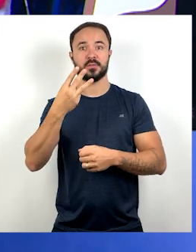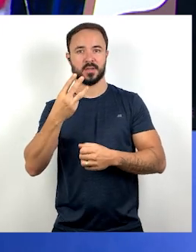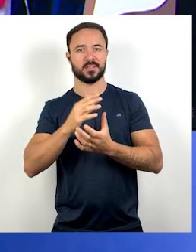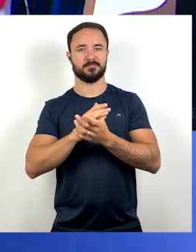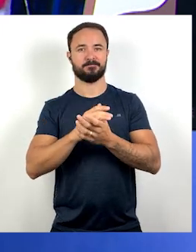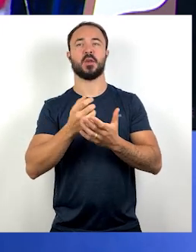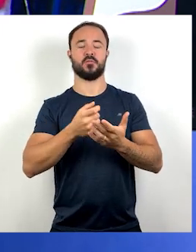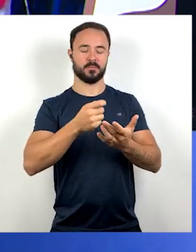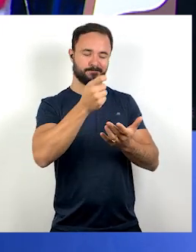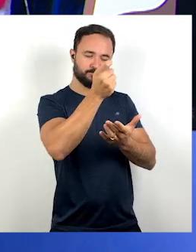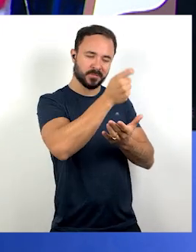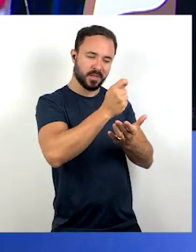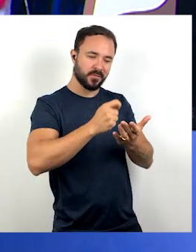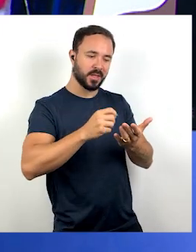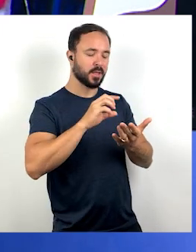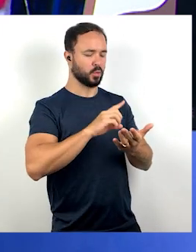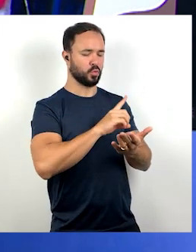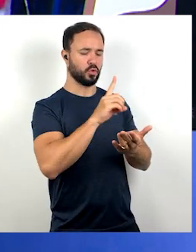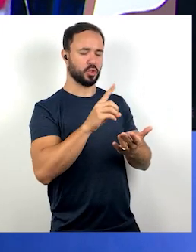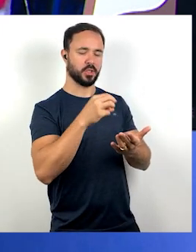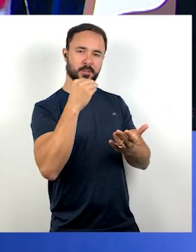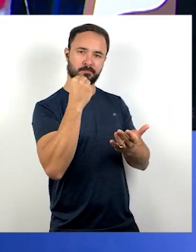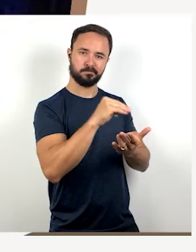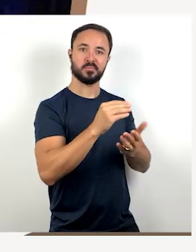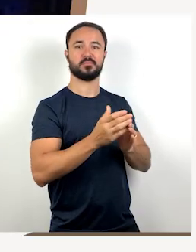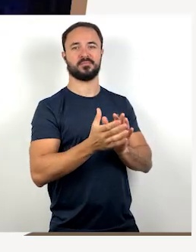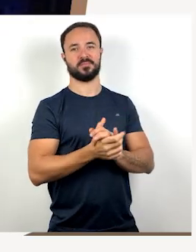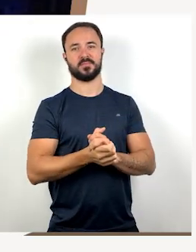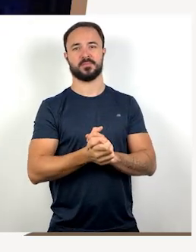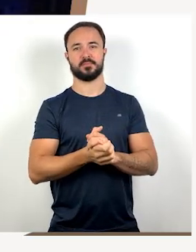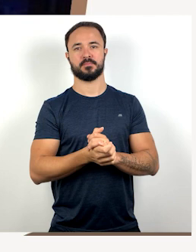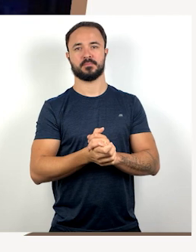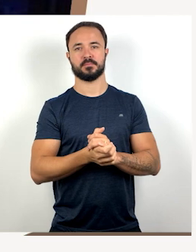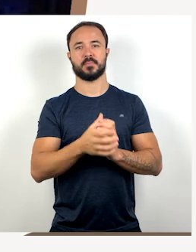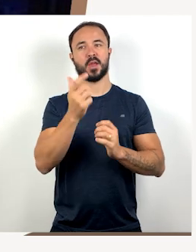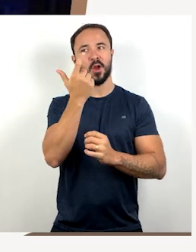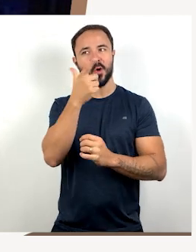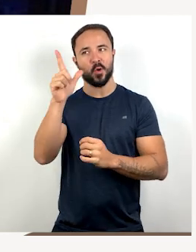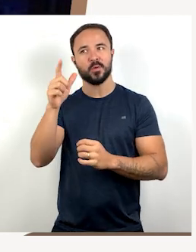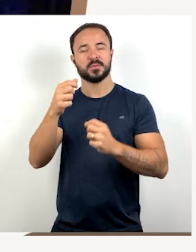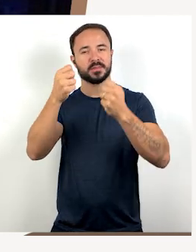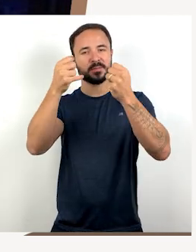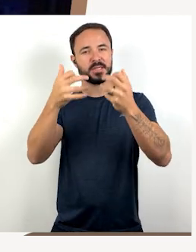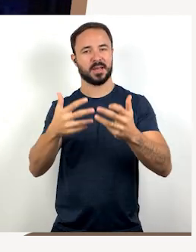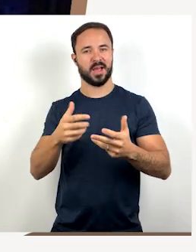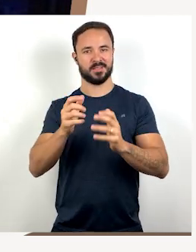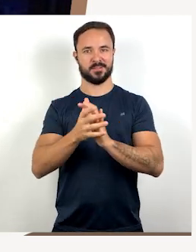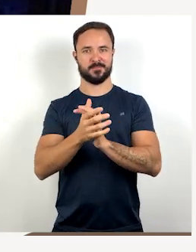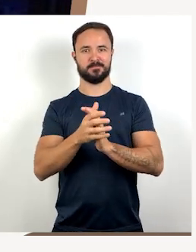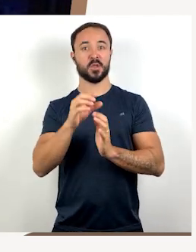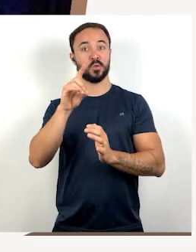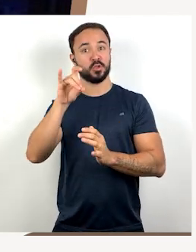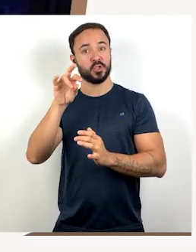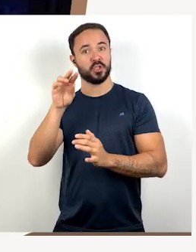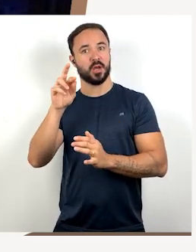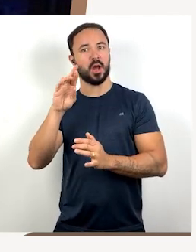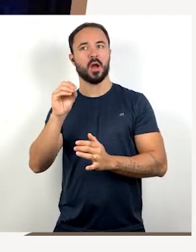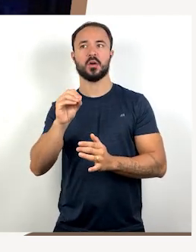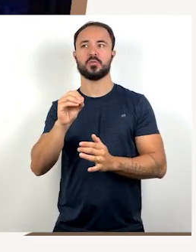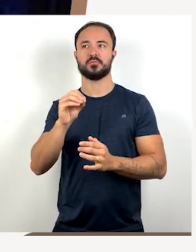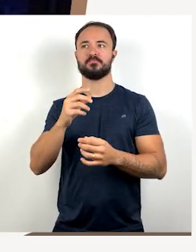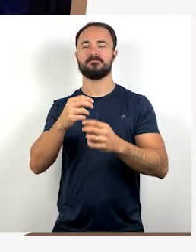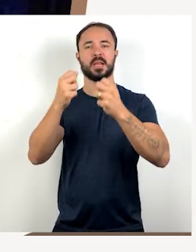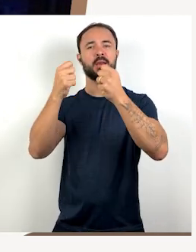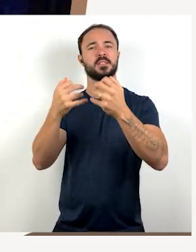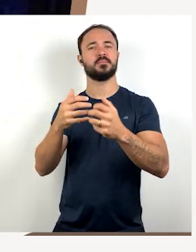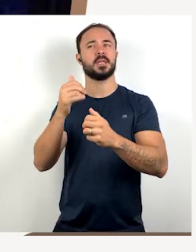ali no meu diário aquilo que aconteceu nesse dia. Outra observação sobre o diário. Ele fala